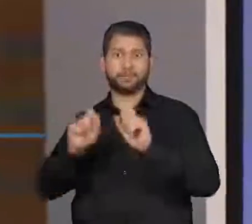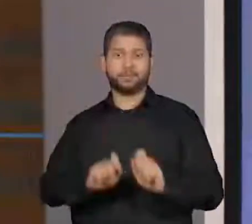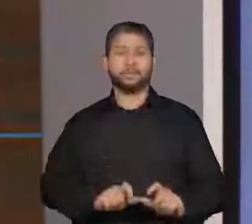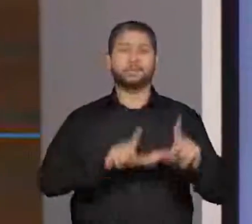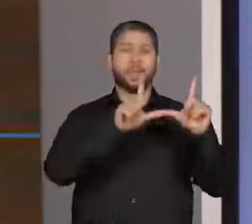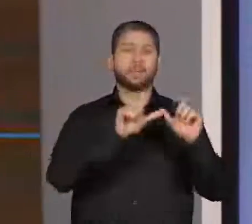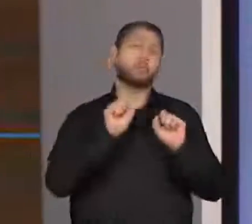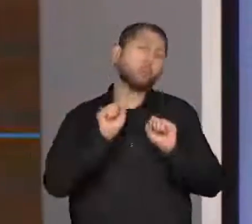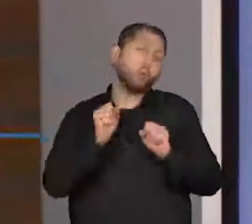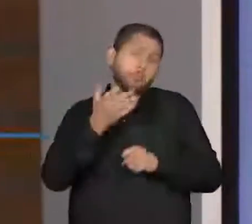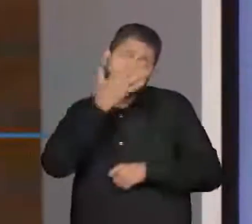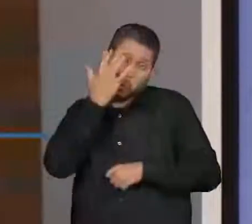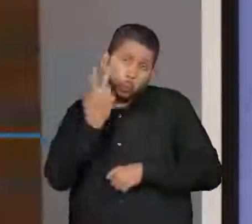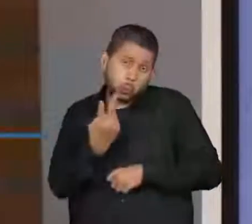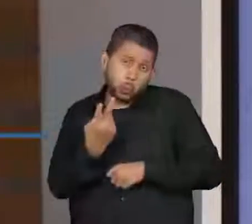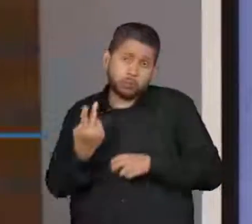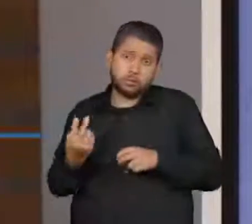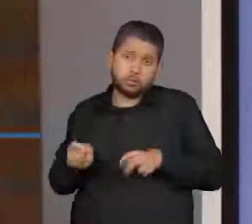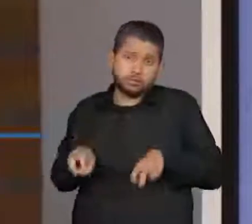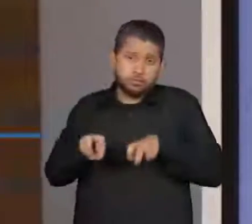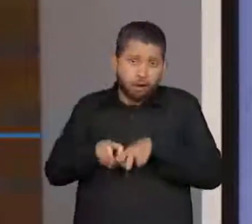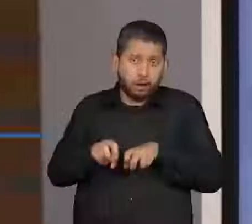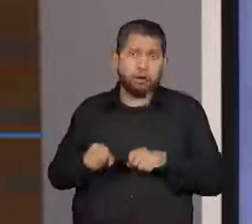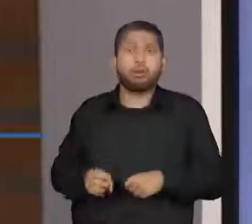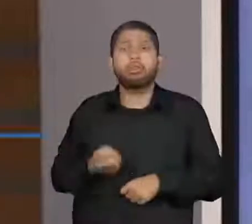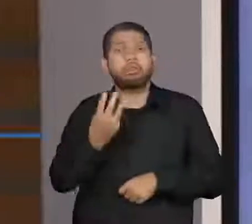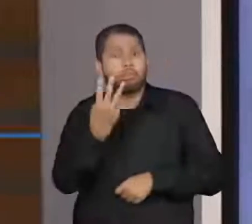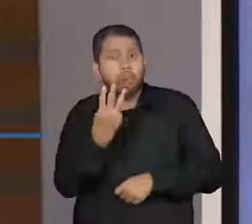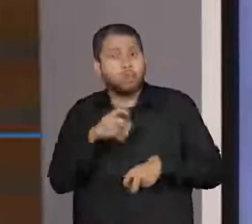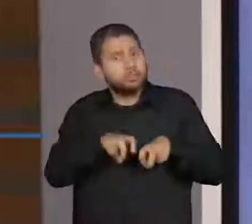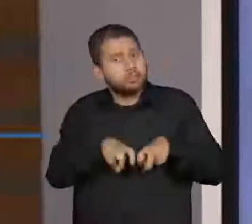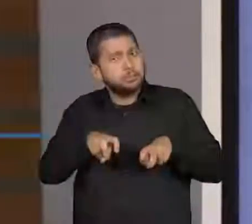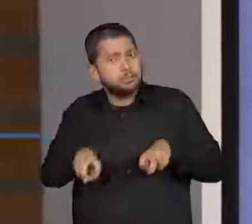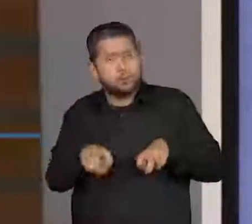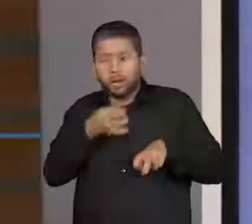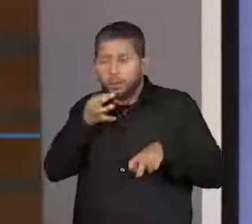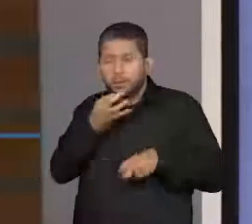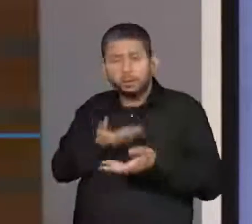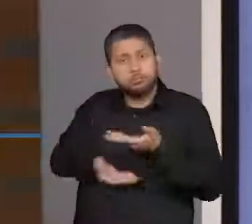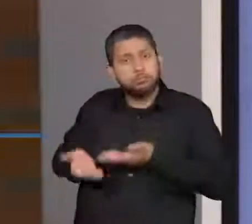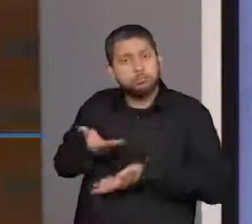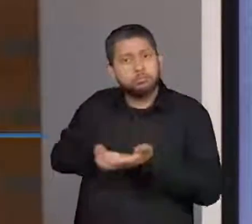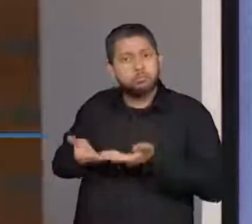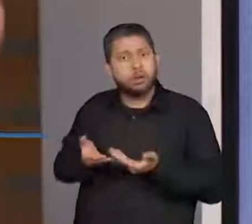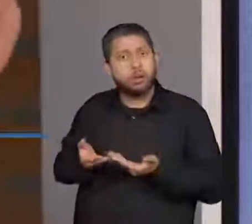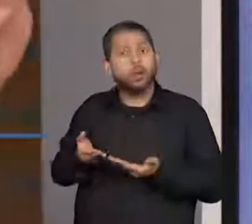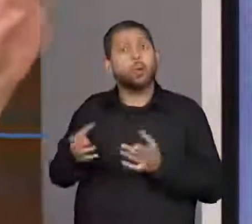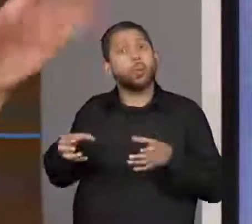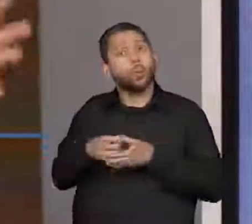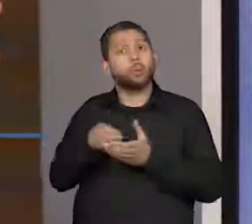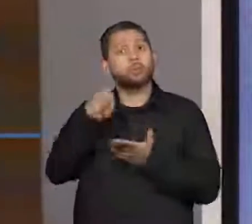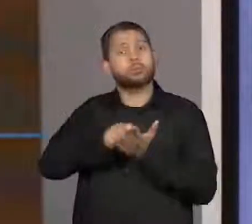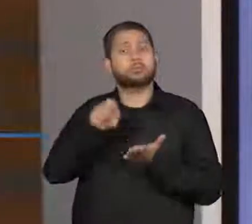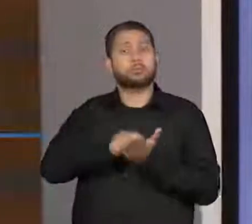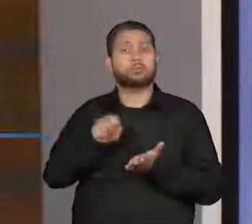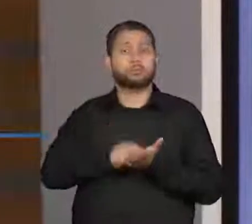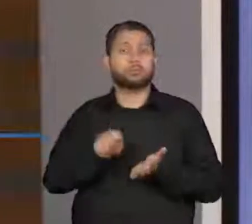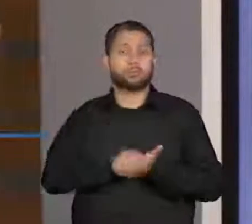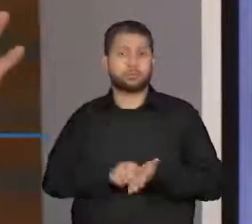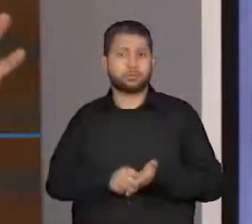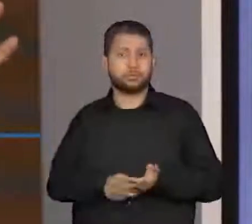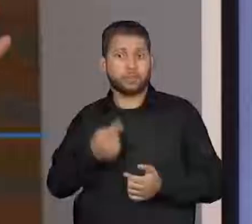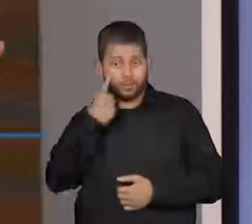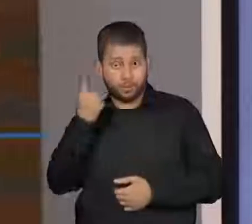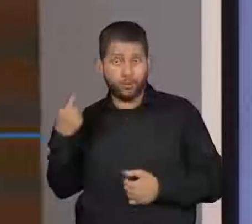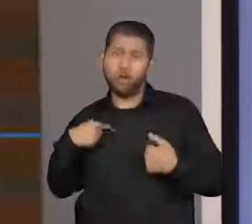duplas, não é? Em trios na sala de aula. Verifiquem o que vocês perceberam, porque aqui nós fizemos uma avaliação assim